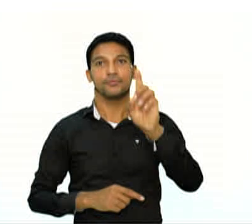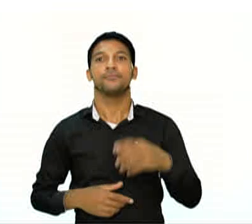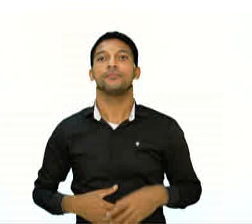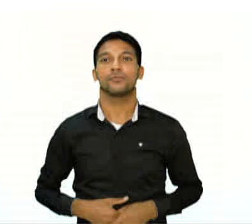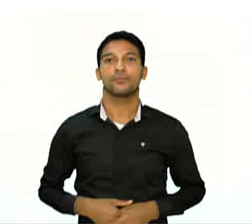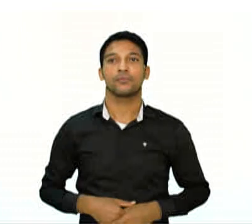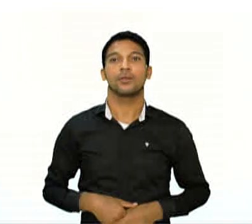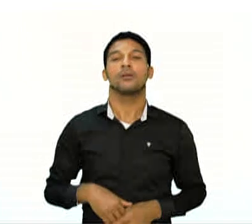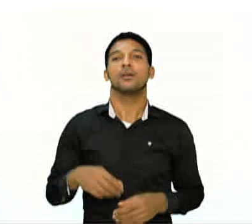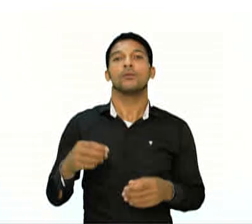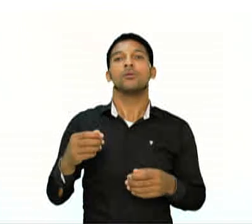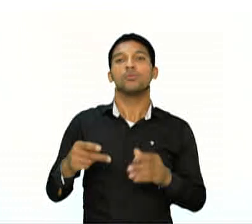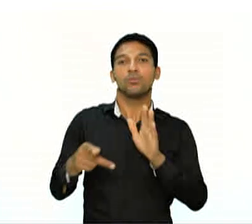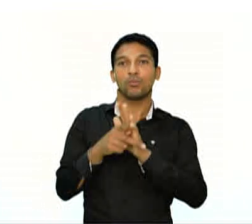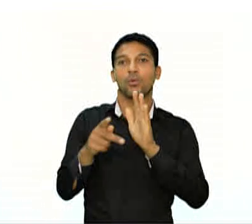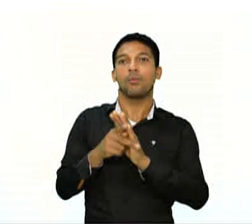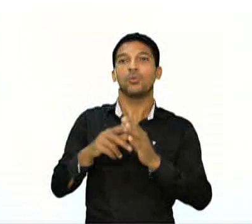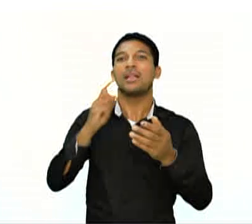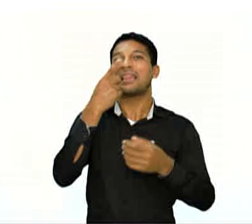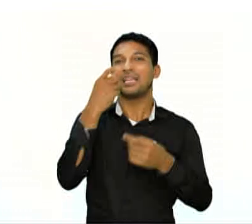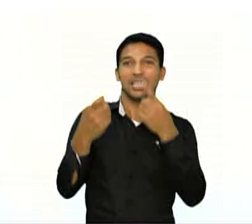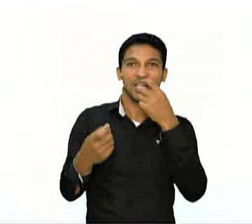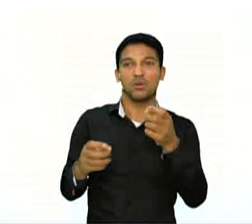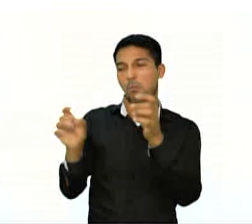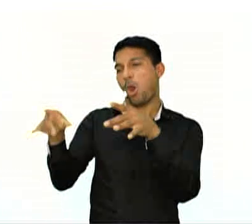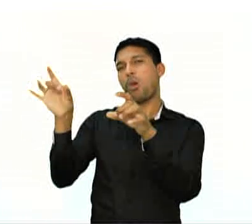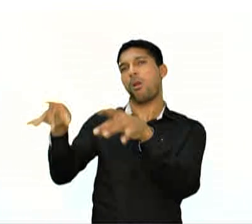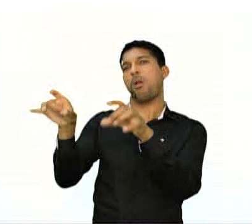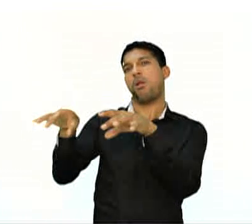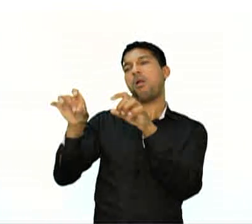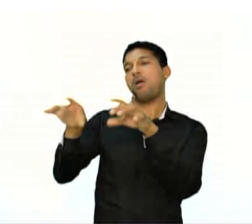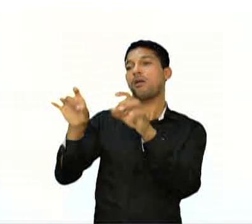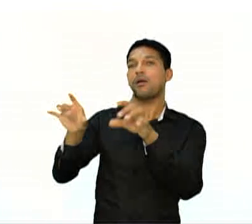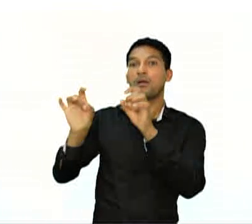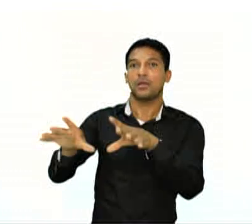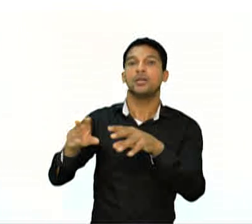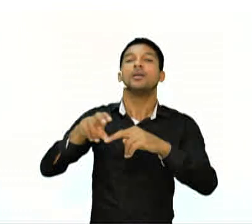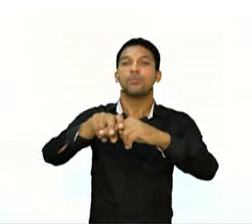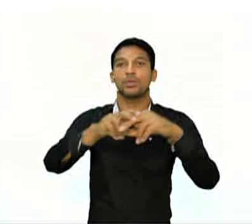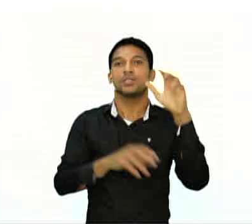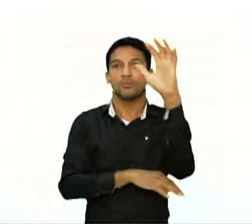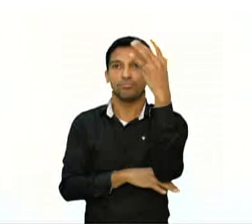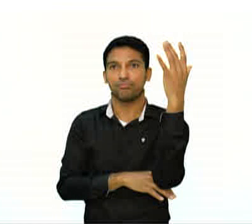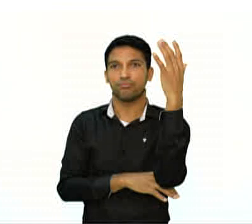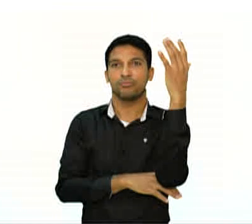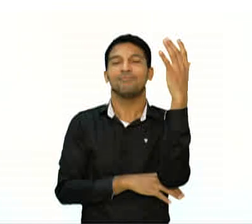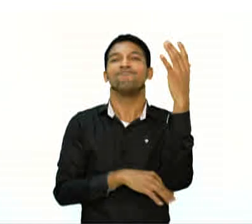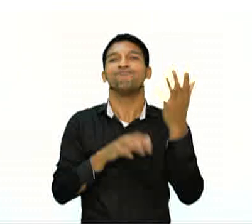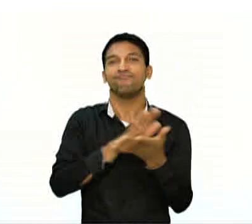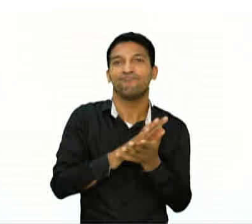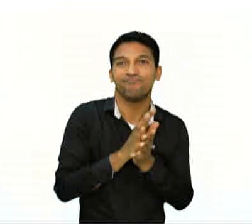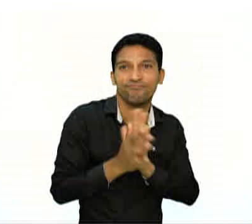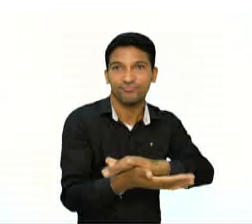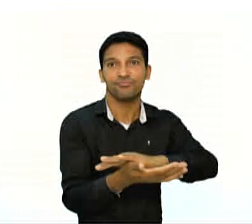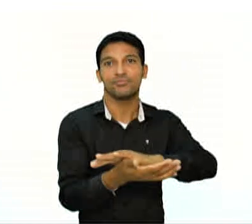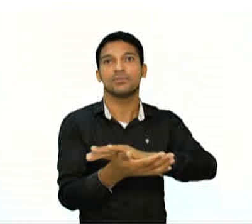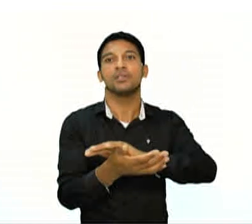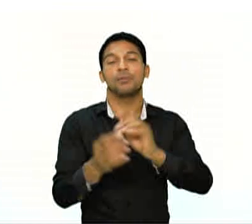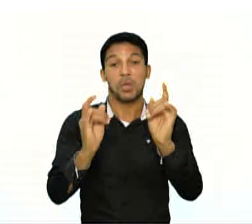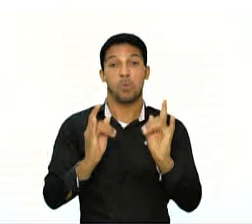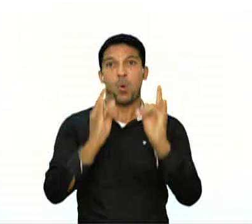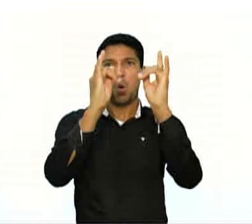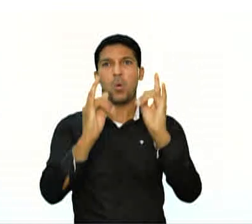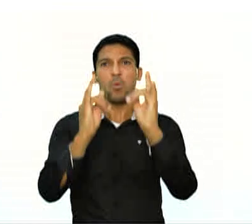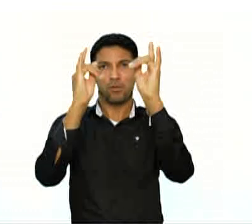D, o descarte irregular do lixo e os impactos ambientais e sociais aplicados, mostrando a cara de